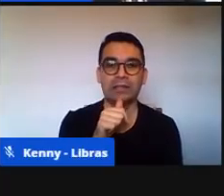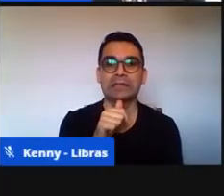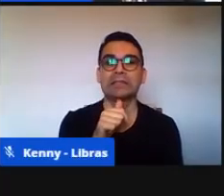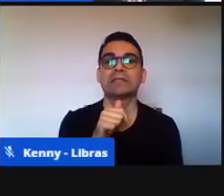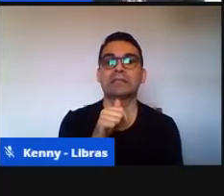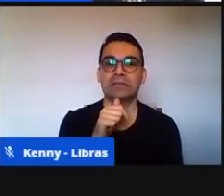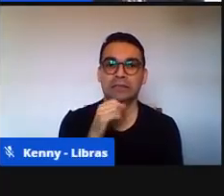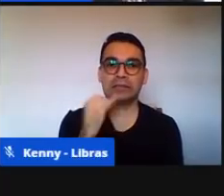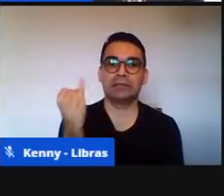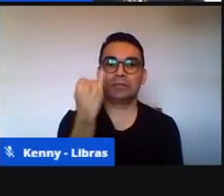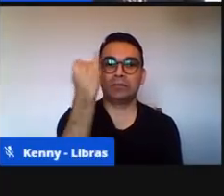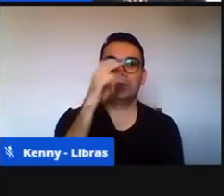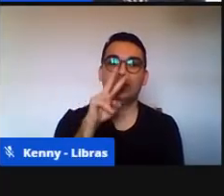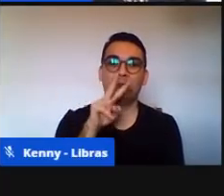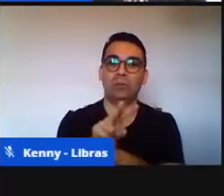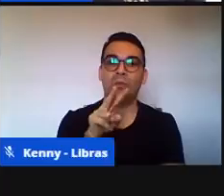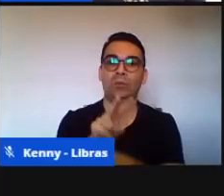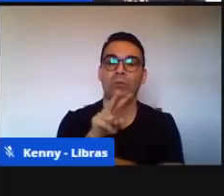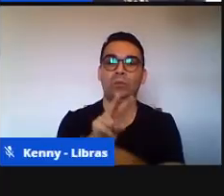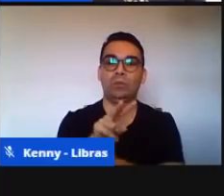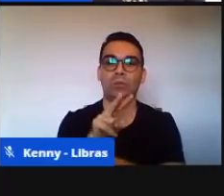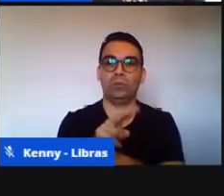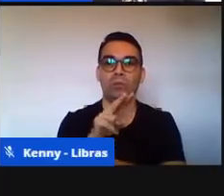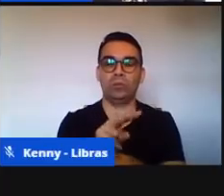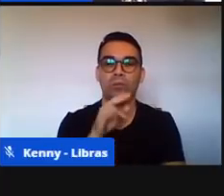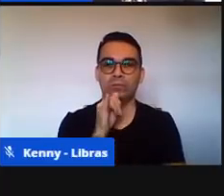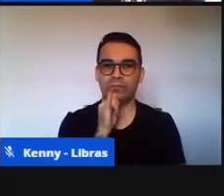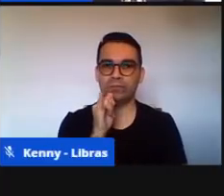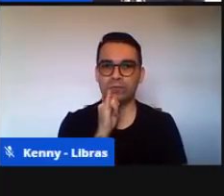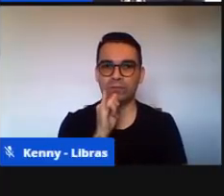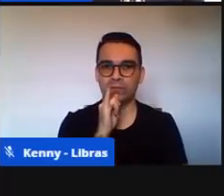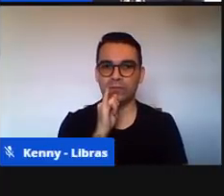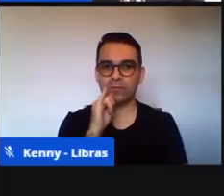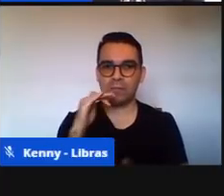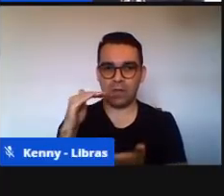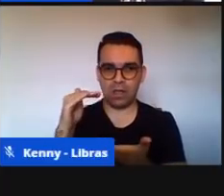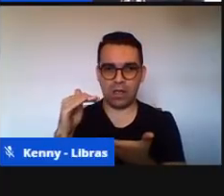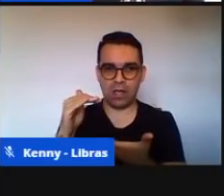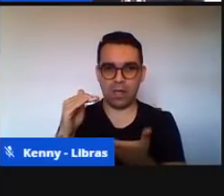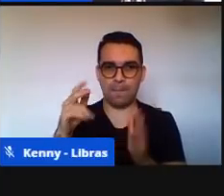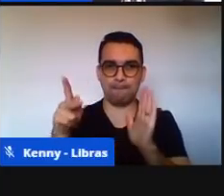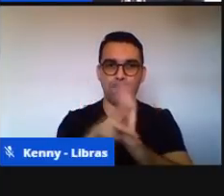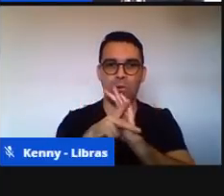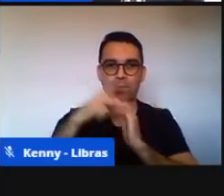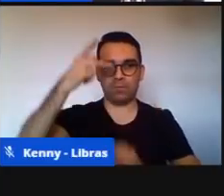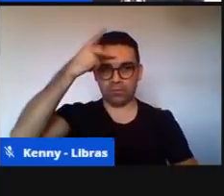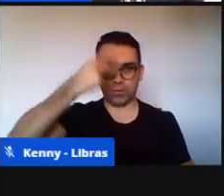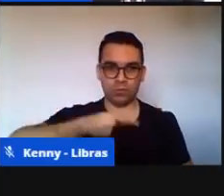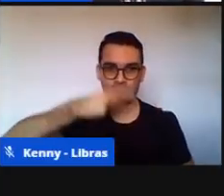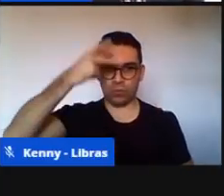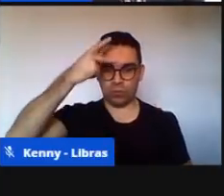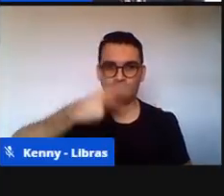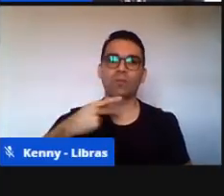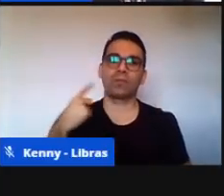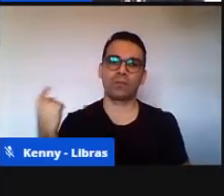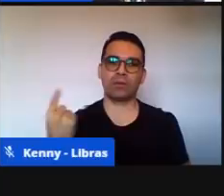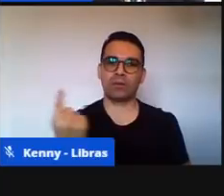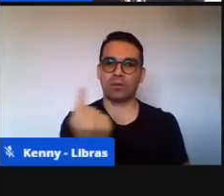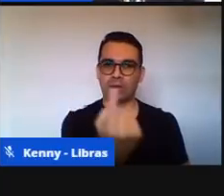contaminação. Então, é importante que os alunos levem as garrafas de água de casa ou copo, né, que vai ser